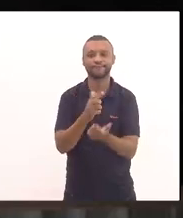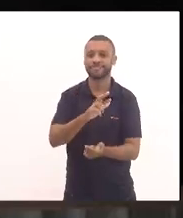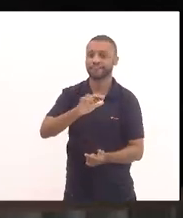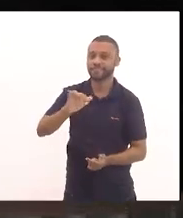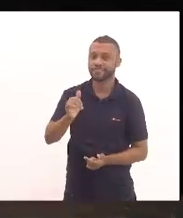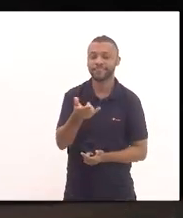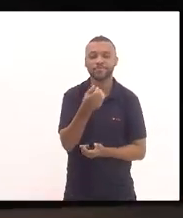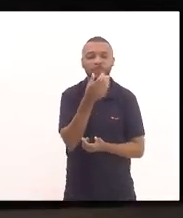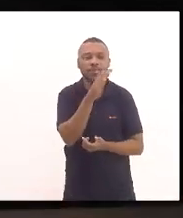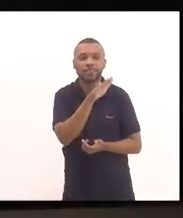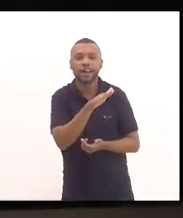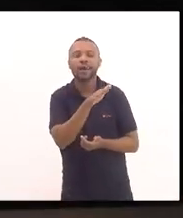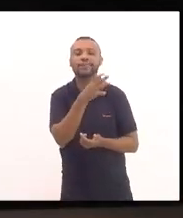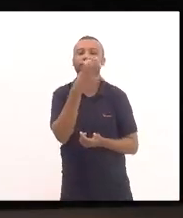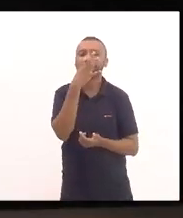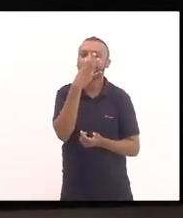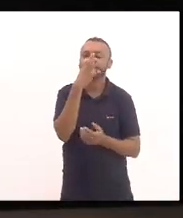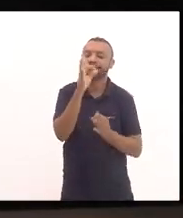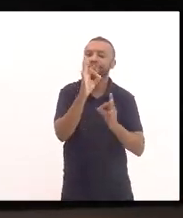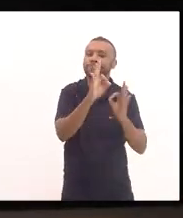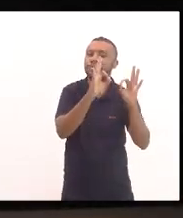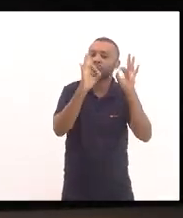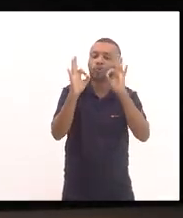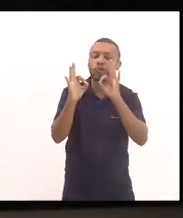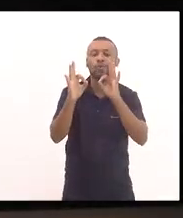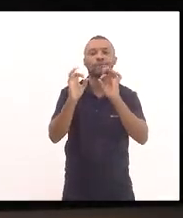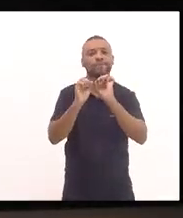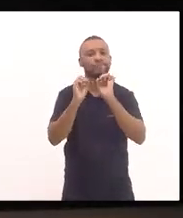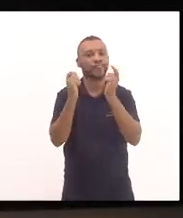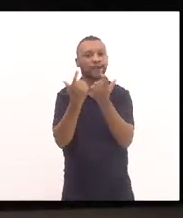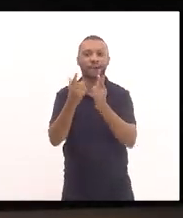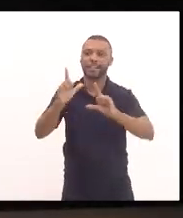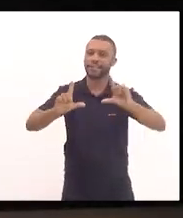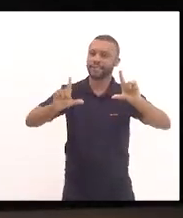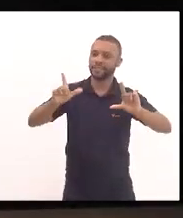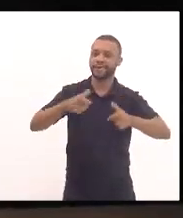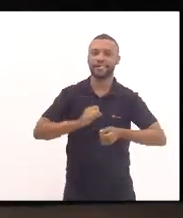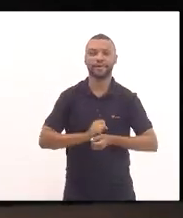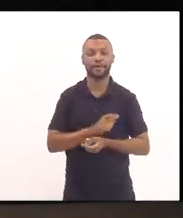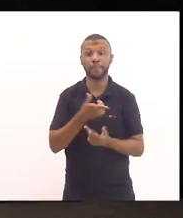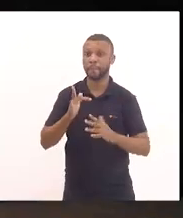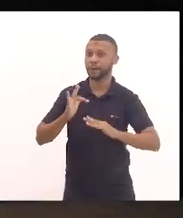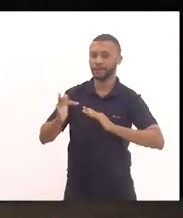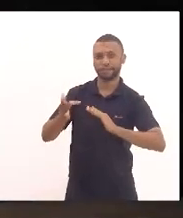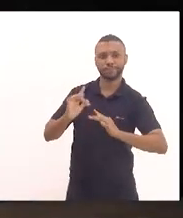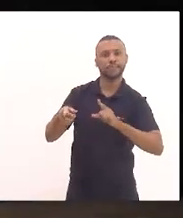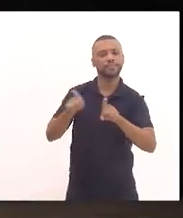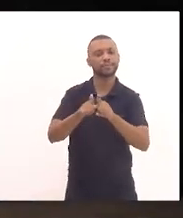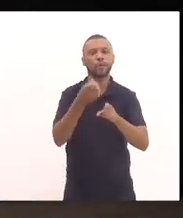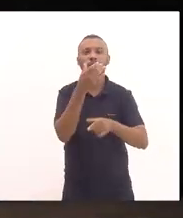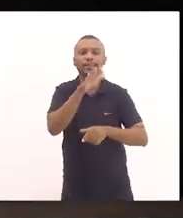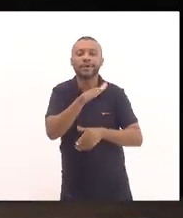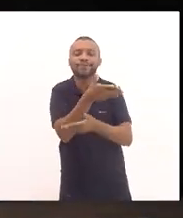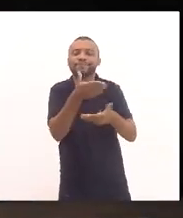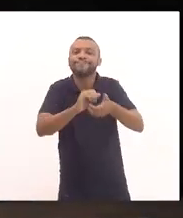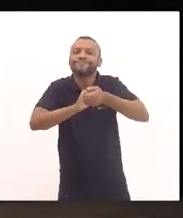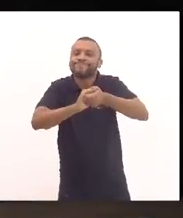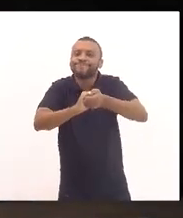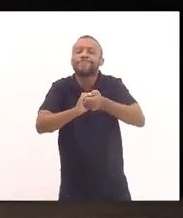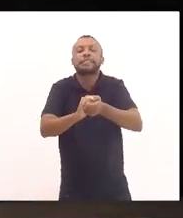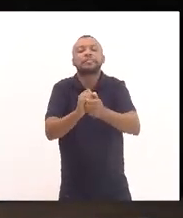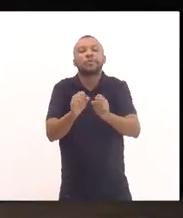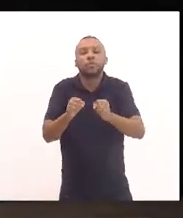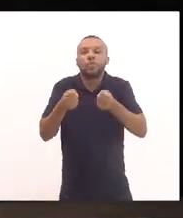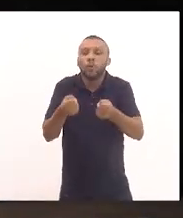assiste pela TV Alerge, pelas redes sociais, e aos companheiros e companheiras